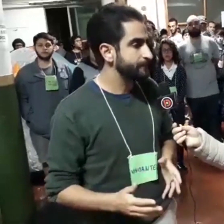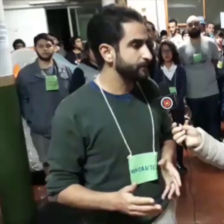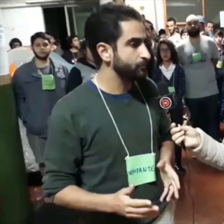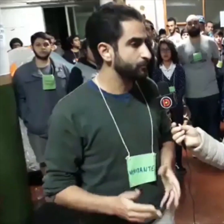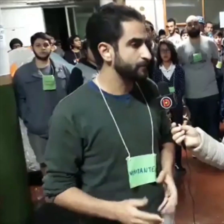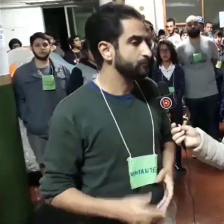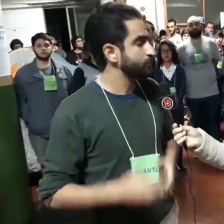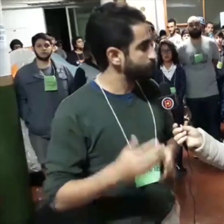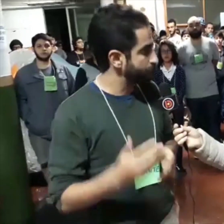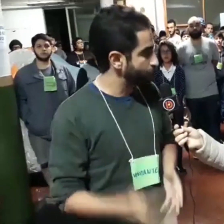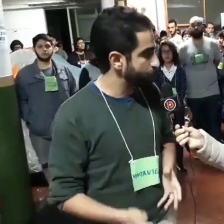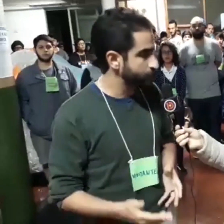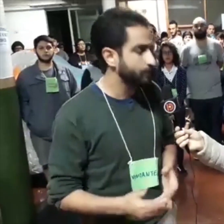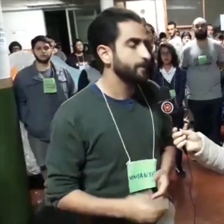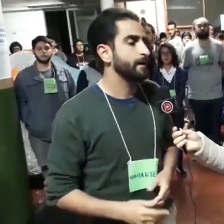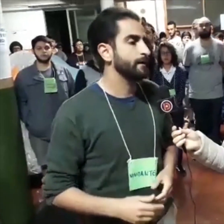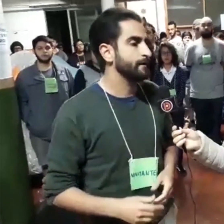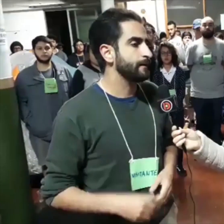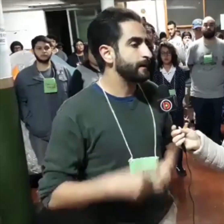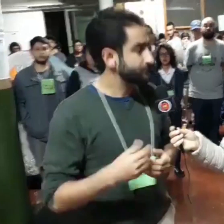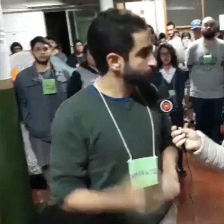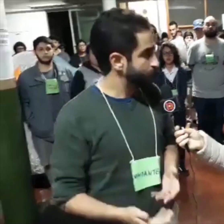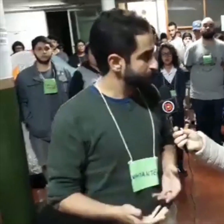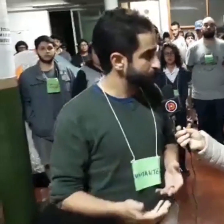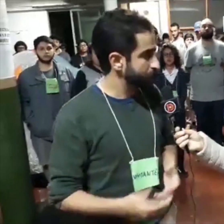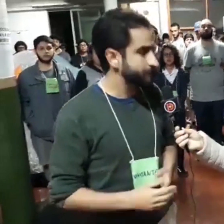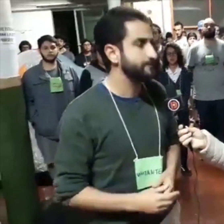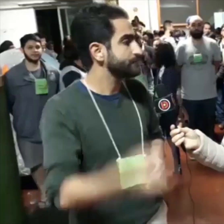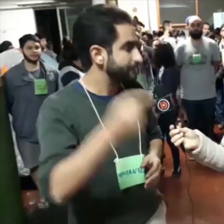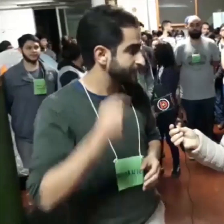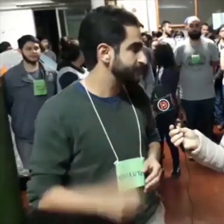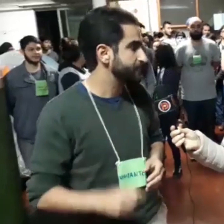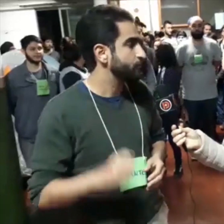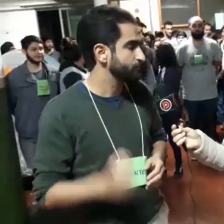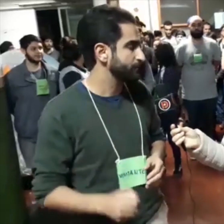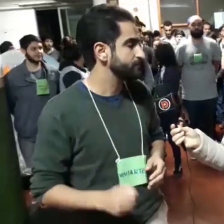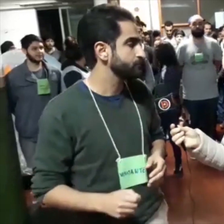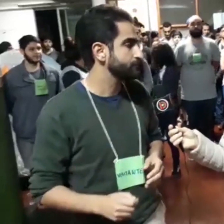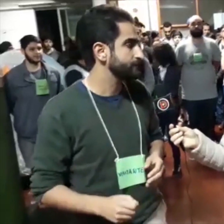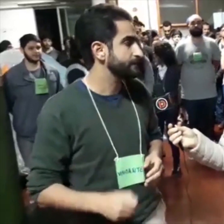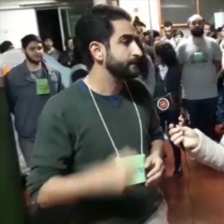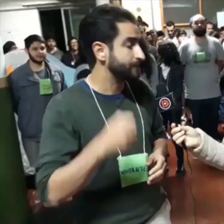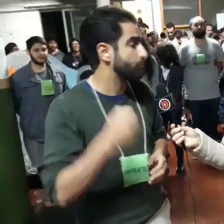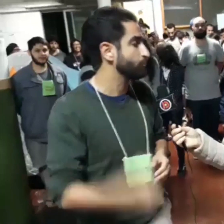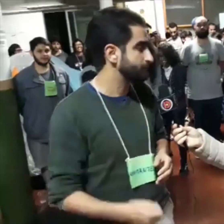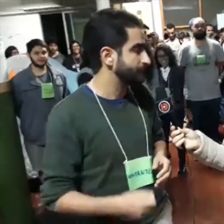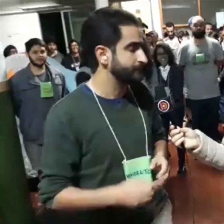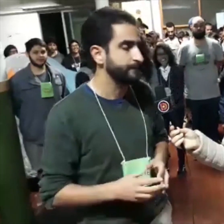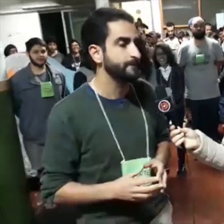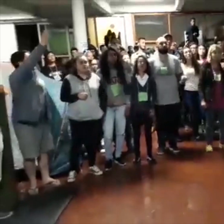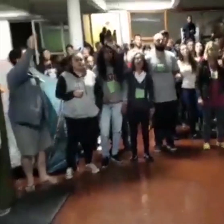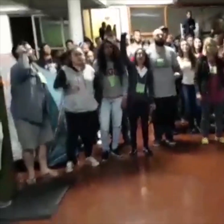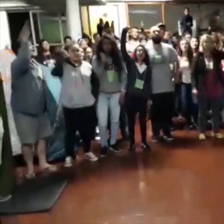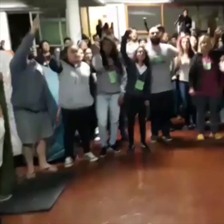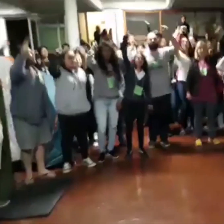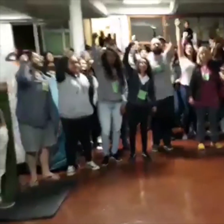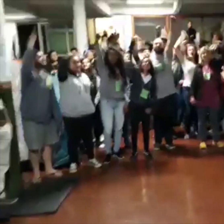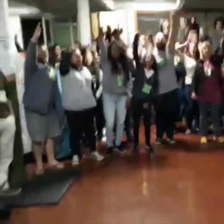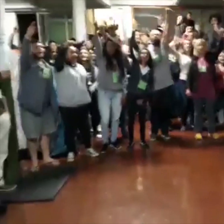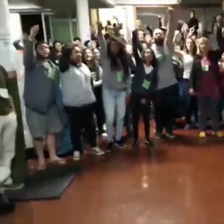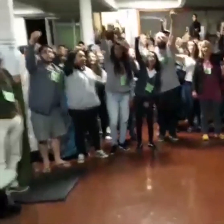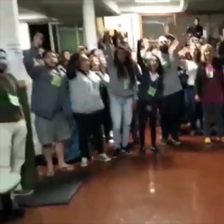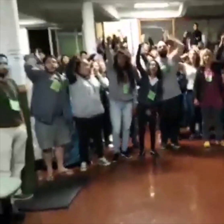também deliberou, né, o nosso apoio às ocupações, mostrar que aqui a comunidade universitária está contra ele. Fora